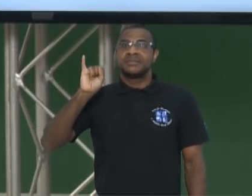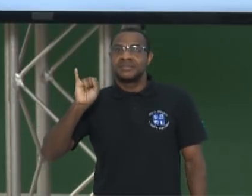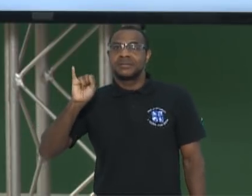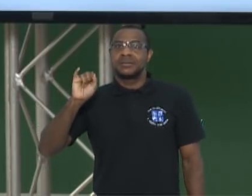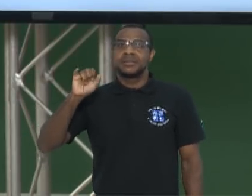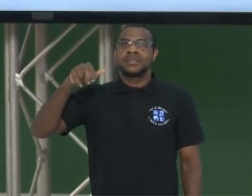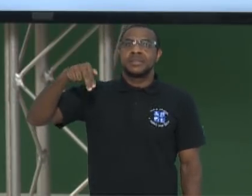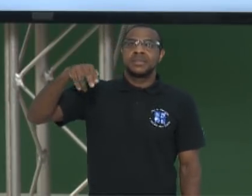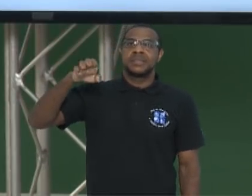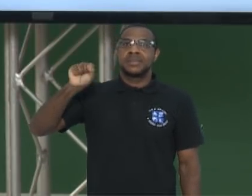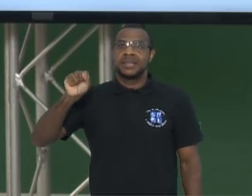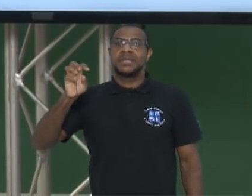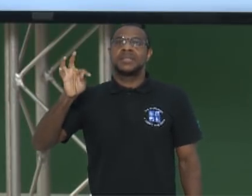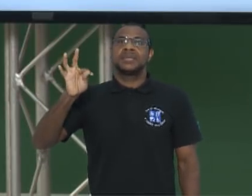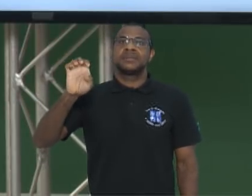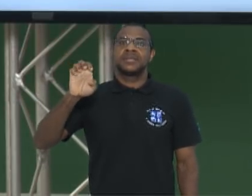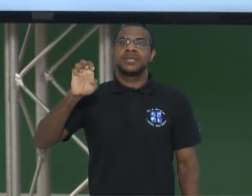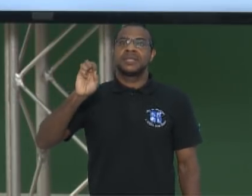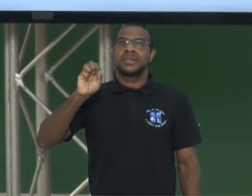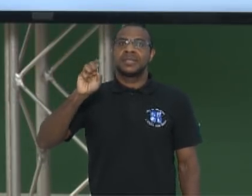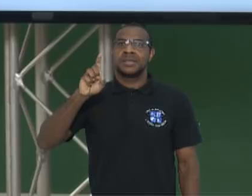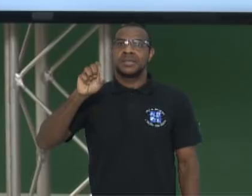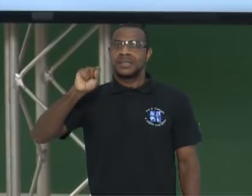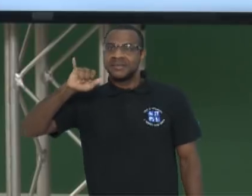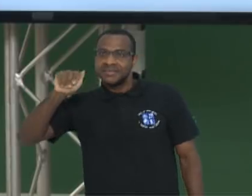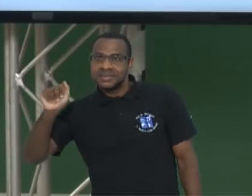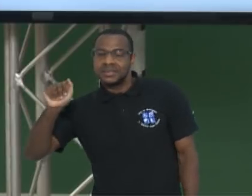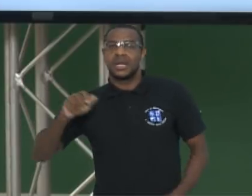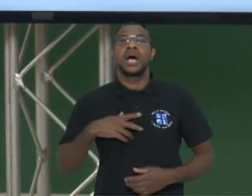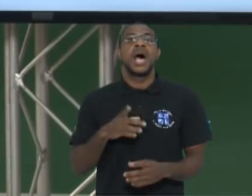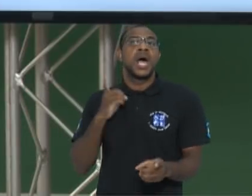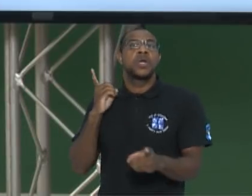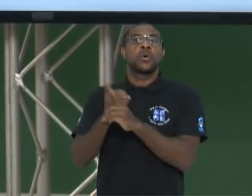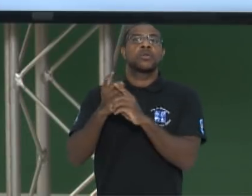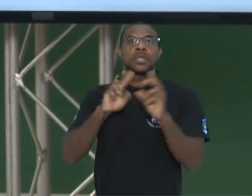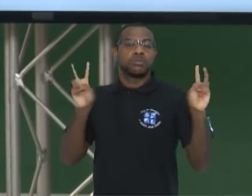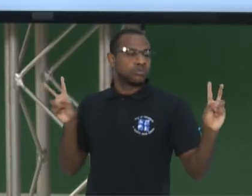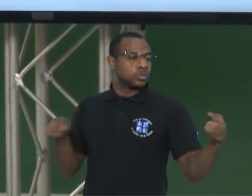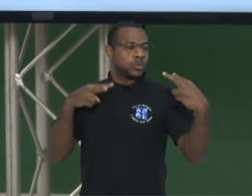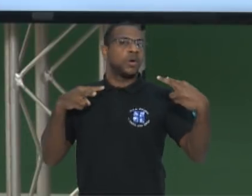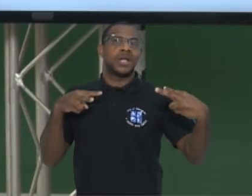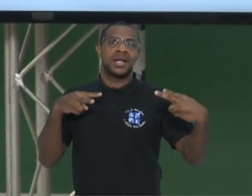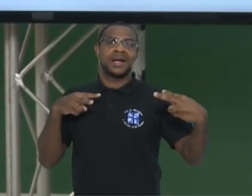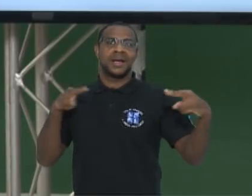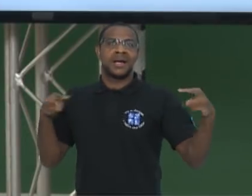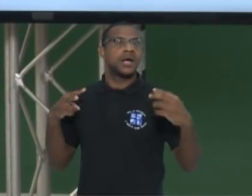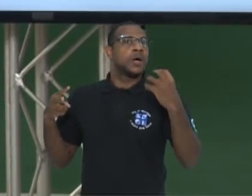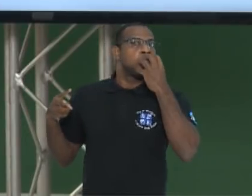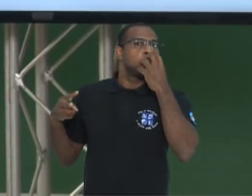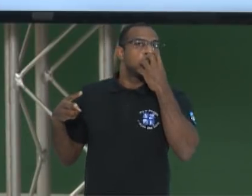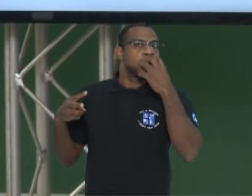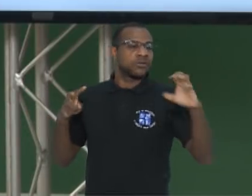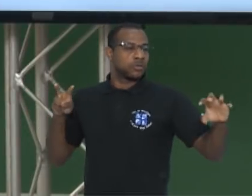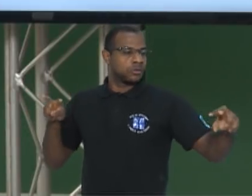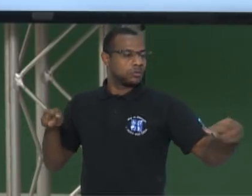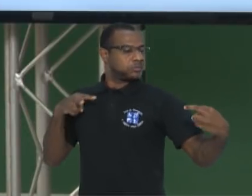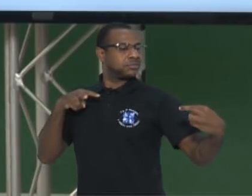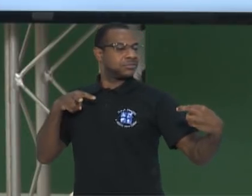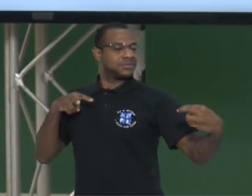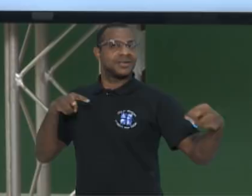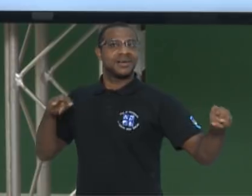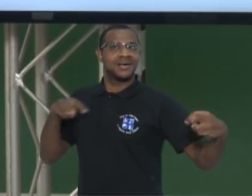imaginou sentir. Né, nesse caso foi o encontro do olhar, né, da menina, que é a personagem do conto, com o cachorrinho